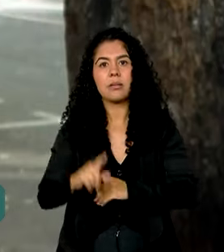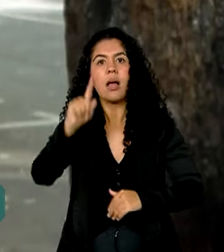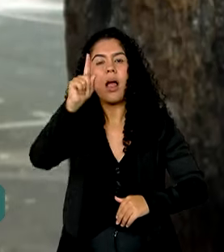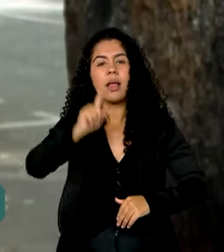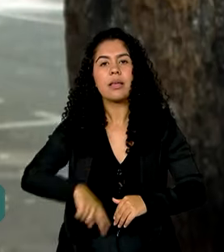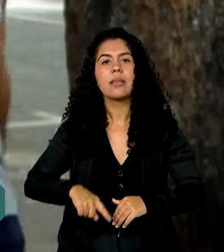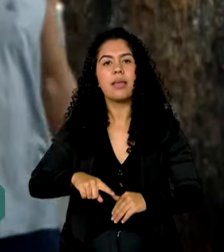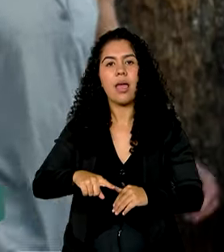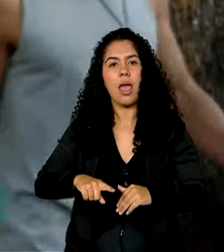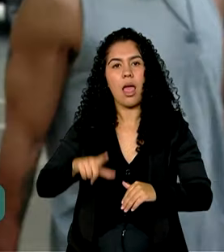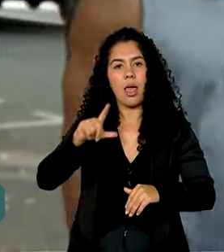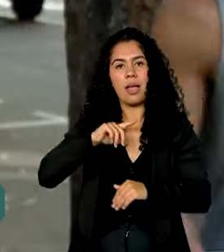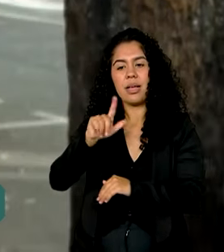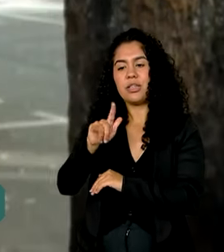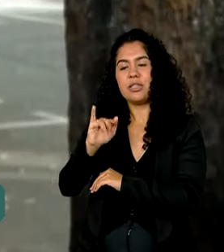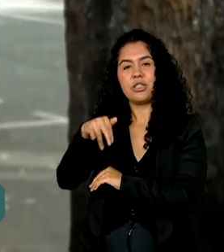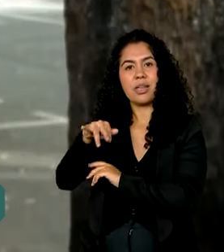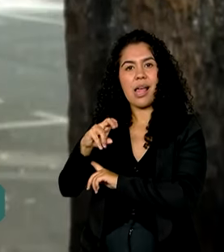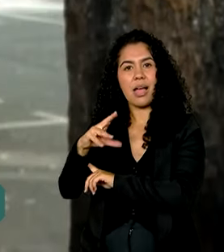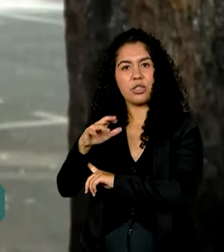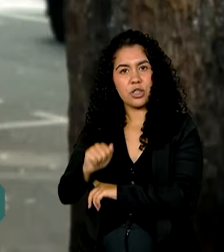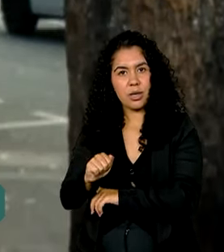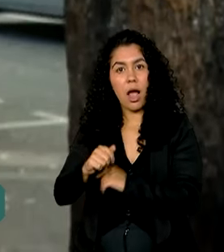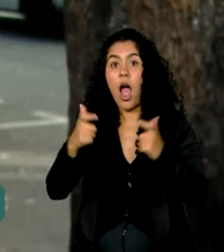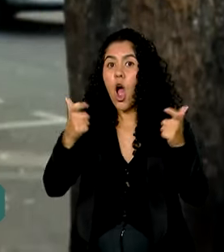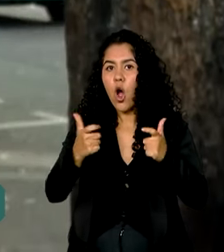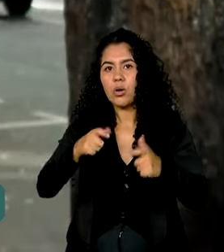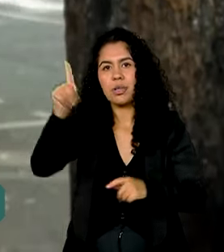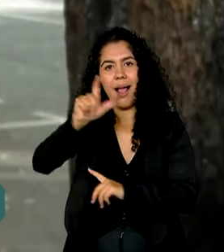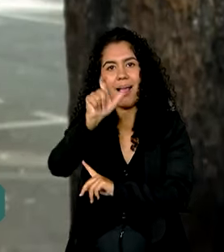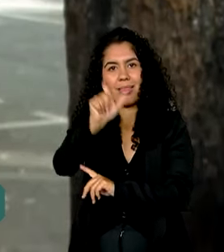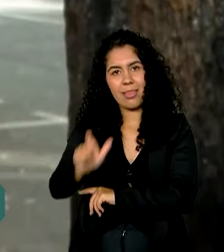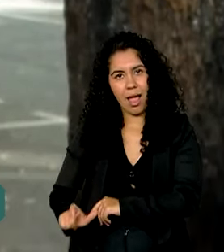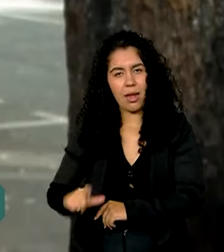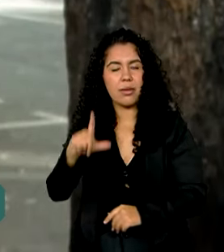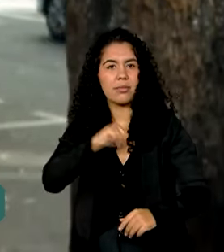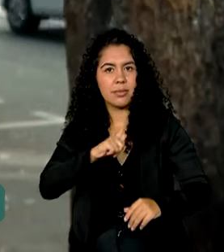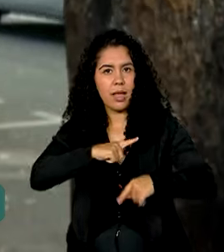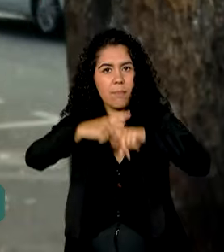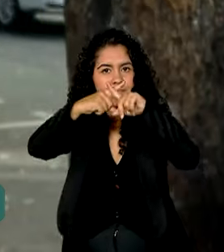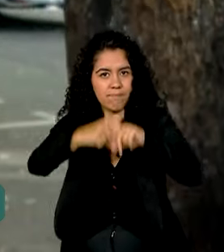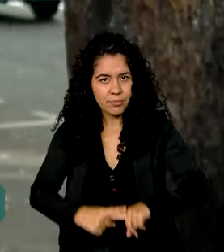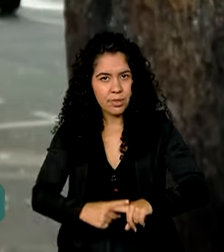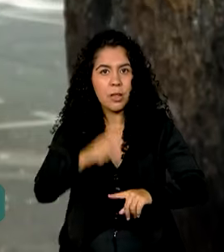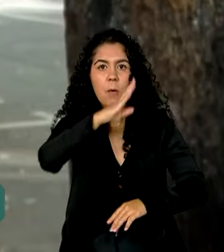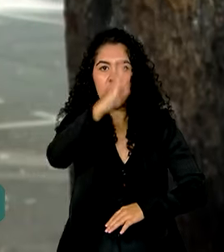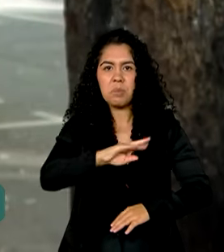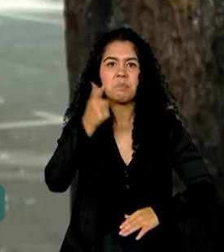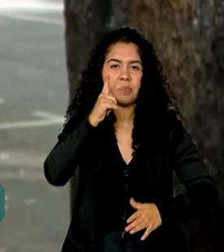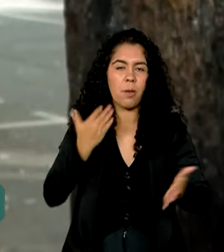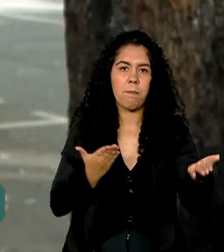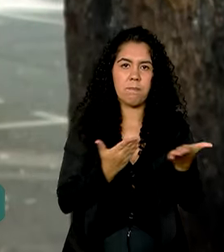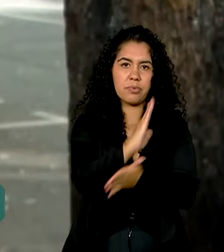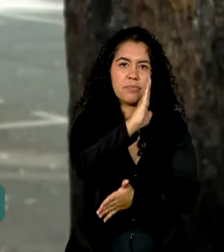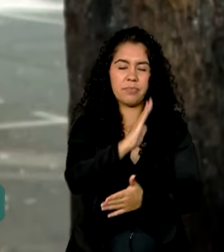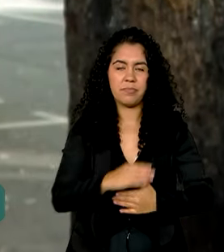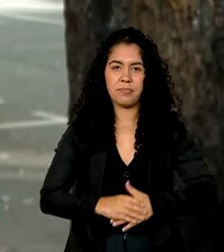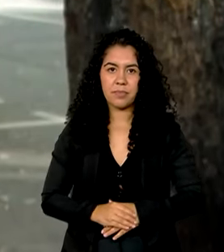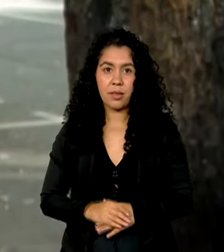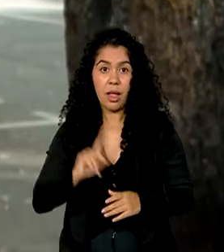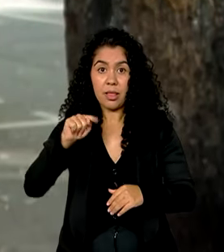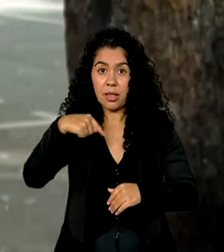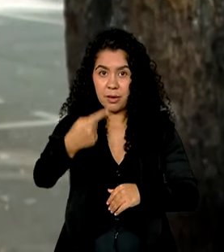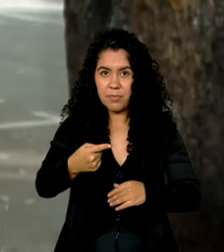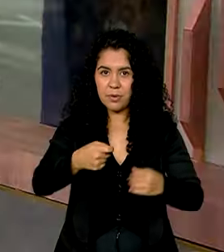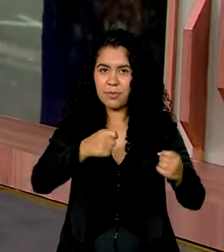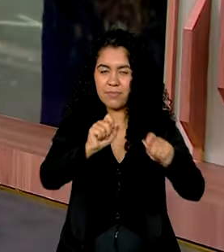acontece em Milão, na Itália. Após a prova dos 5 arcos, o conjunto brasileiro está classificado para a próxima fase. A gente volta